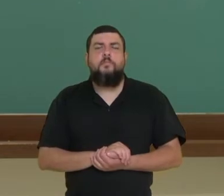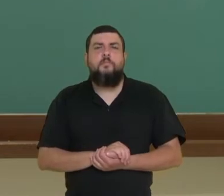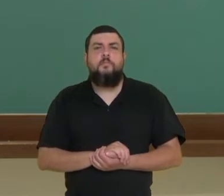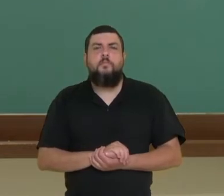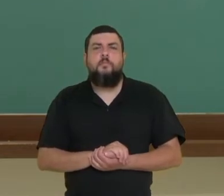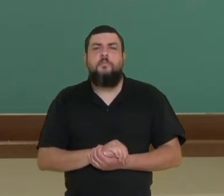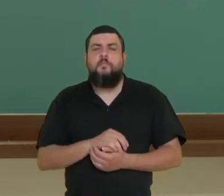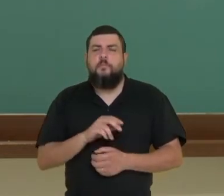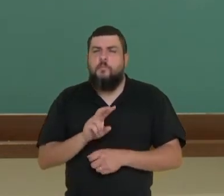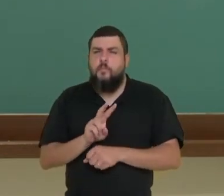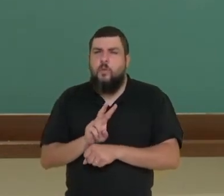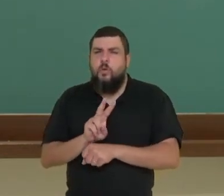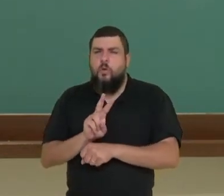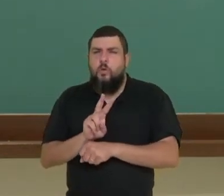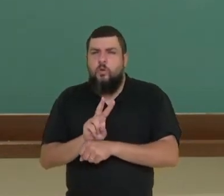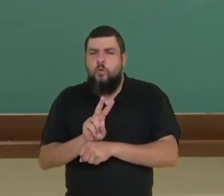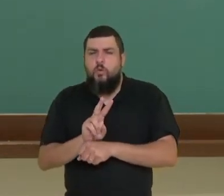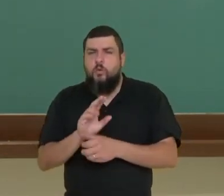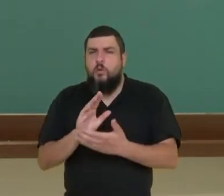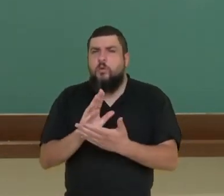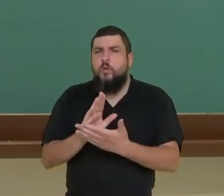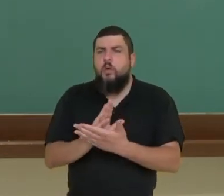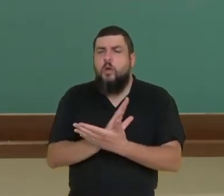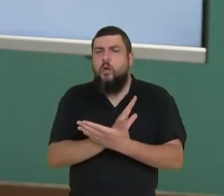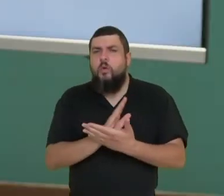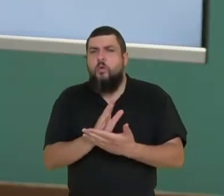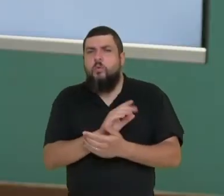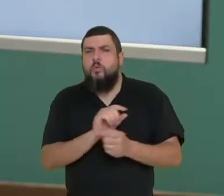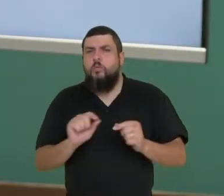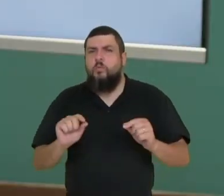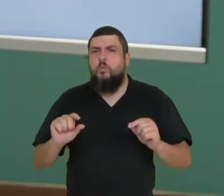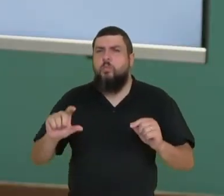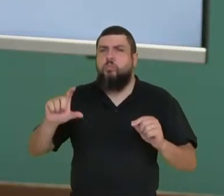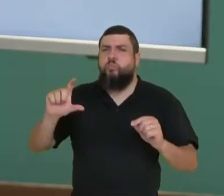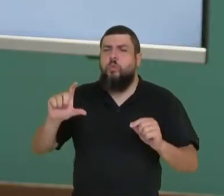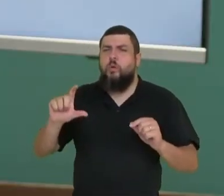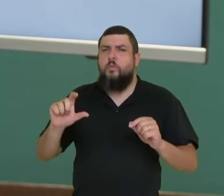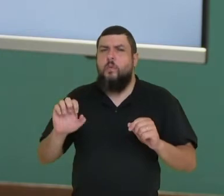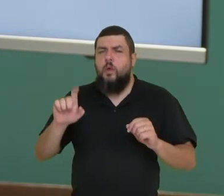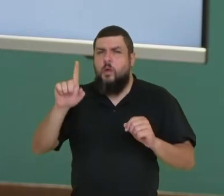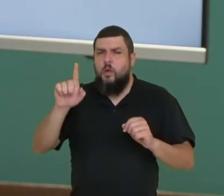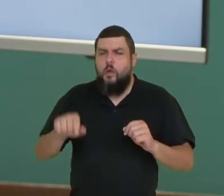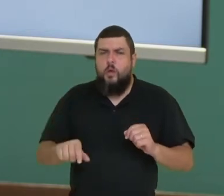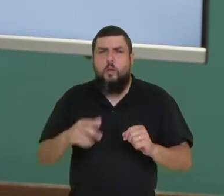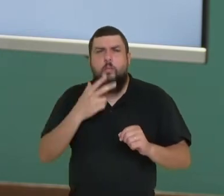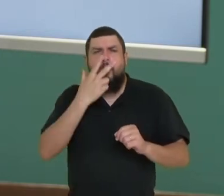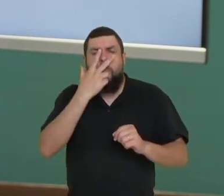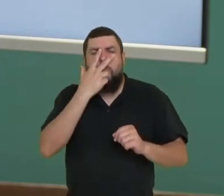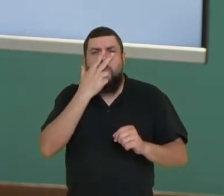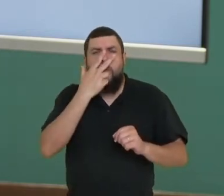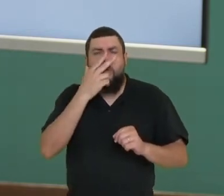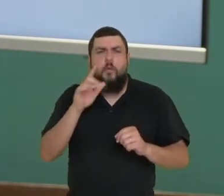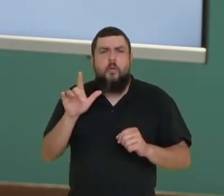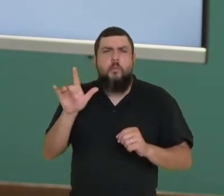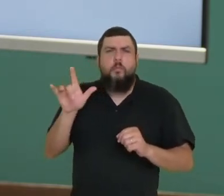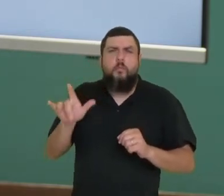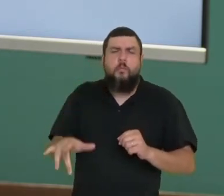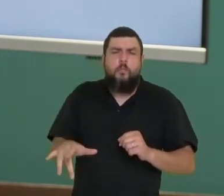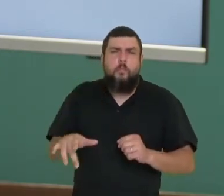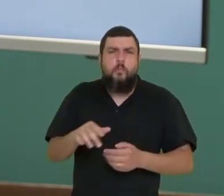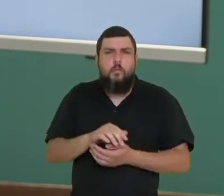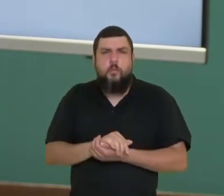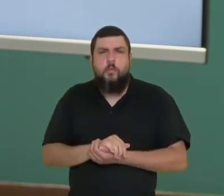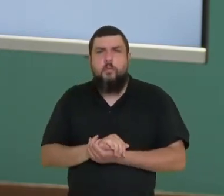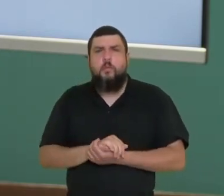Cuidado com alguns aumentativos que podem dar ideia depreciativa. Presta atenção